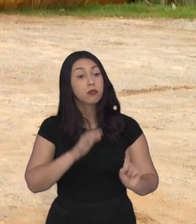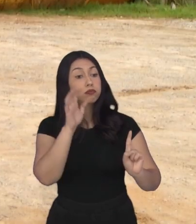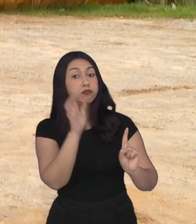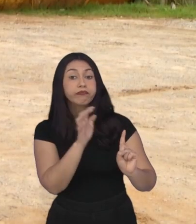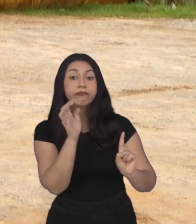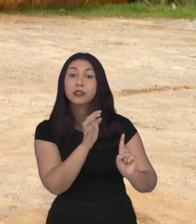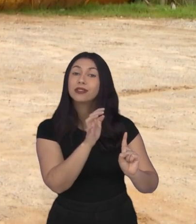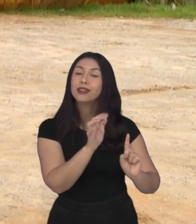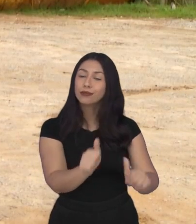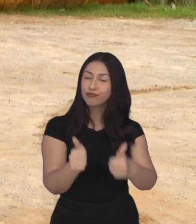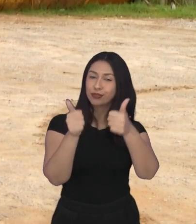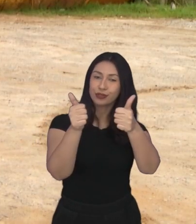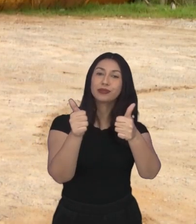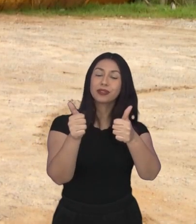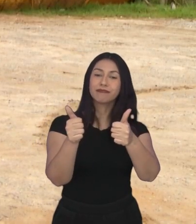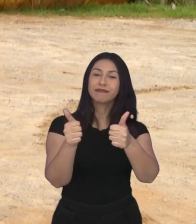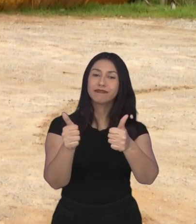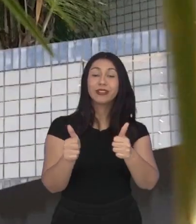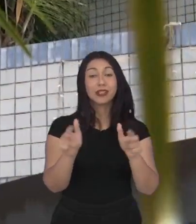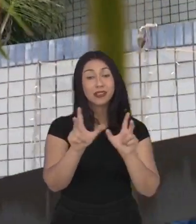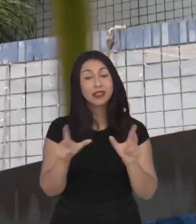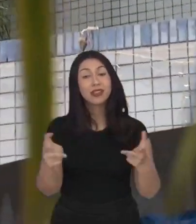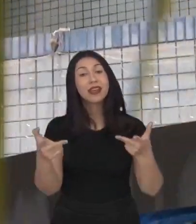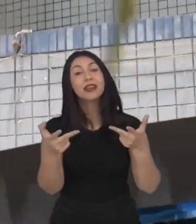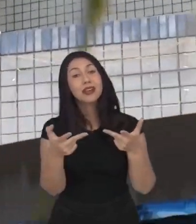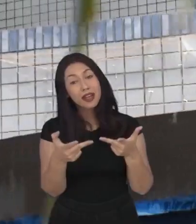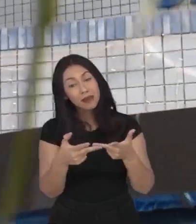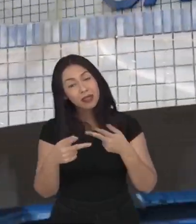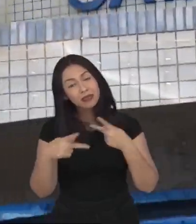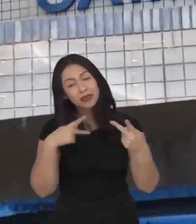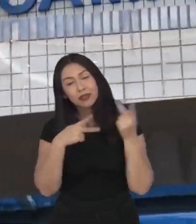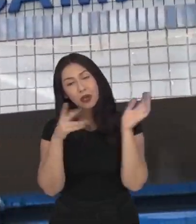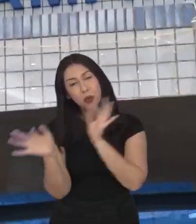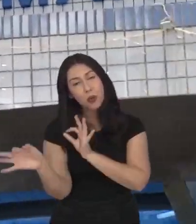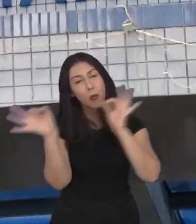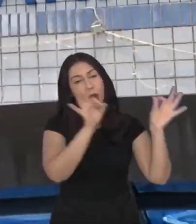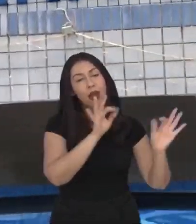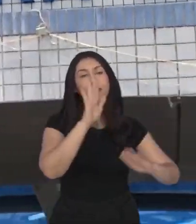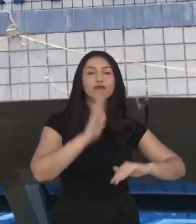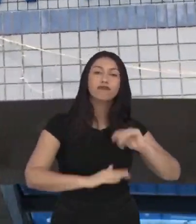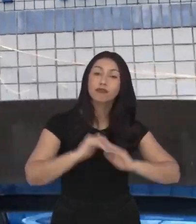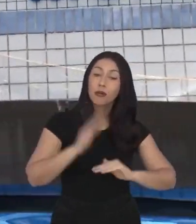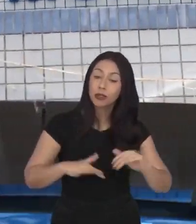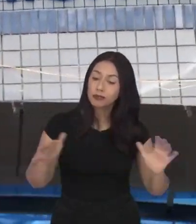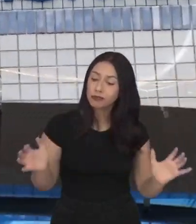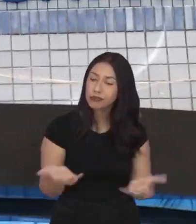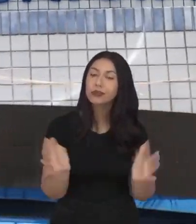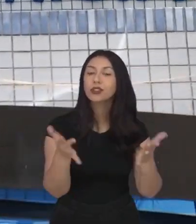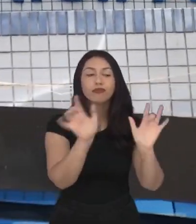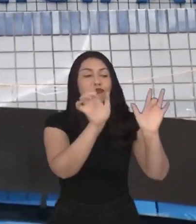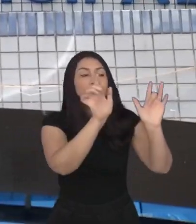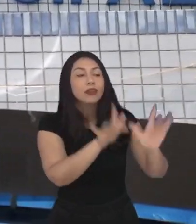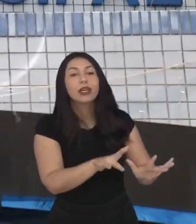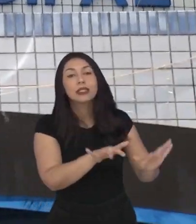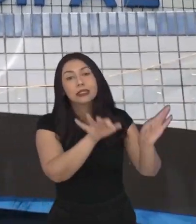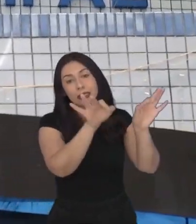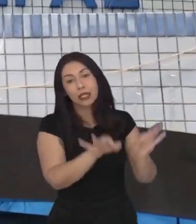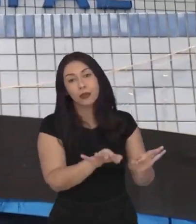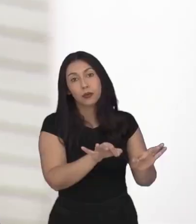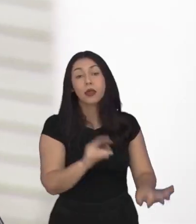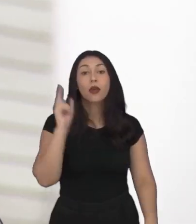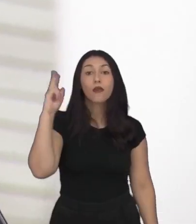uma fraqueza, uma redução do número de plaquetas. O paciente pode ter sangramentos gengivais, manchas roxas